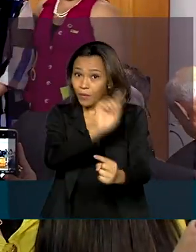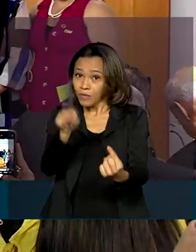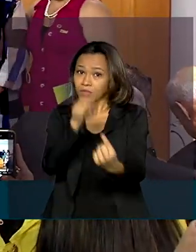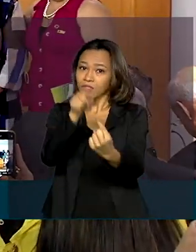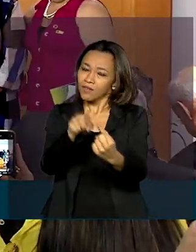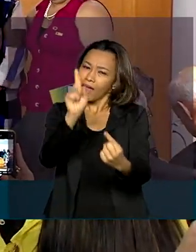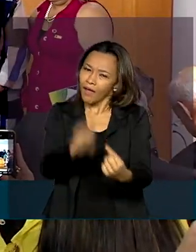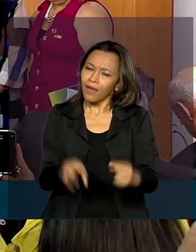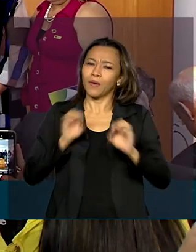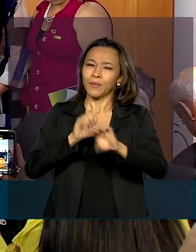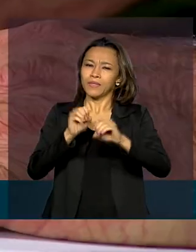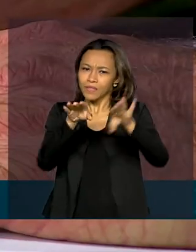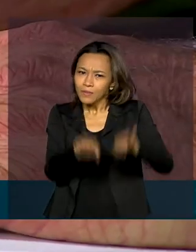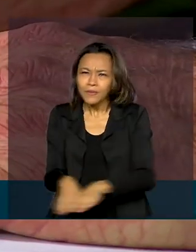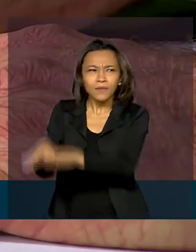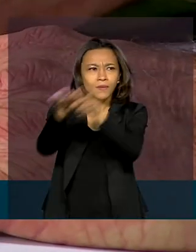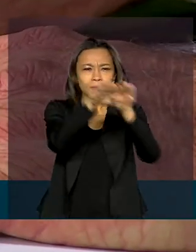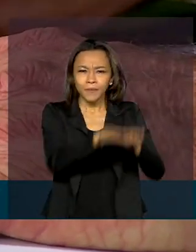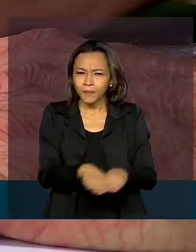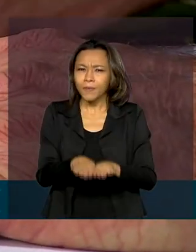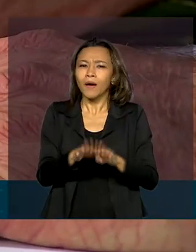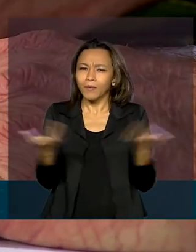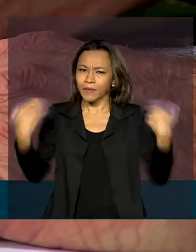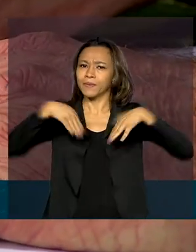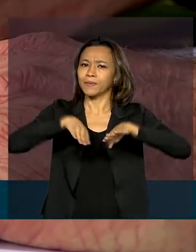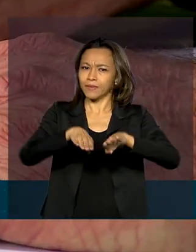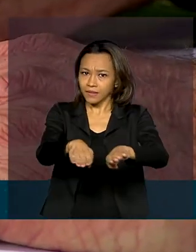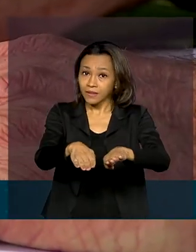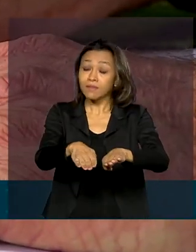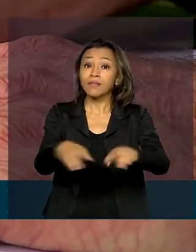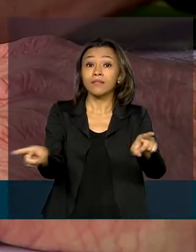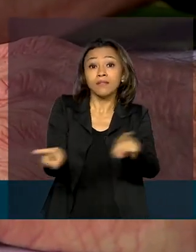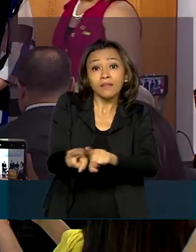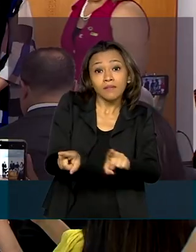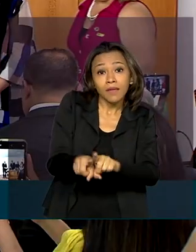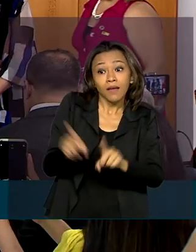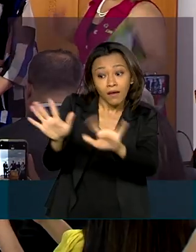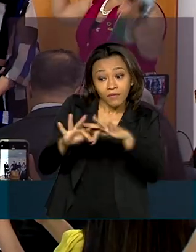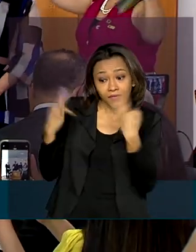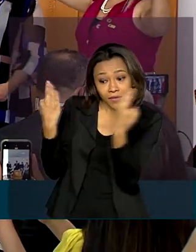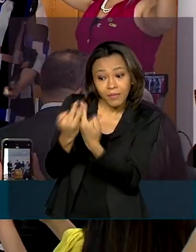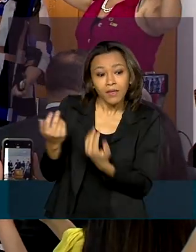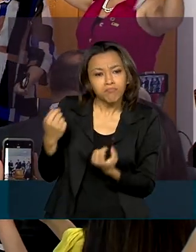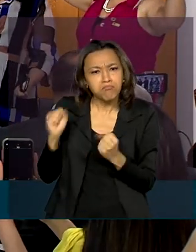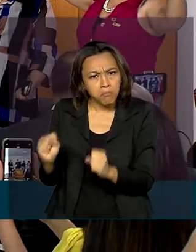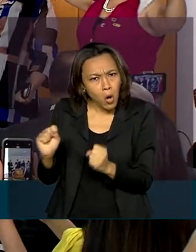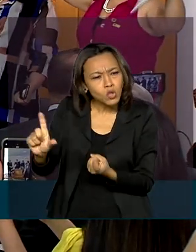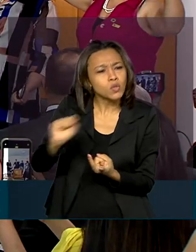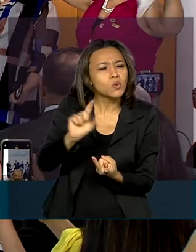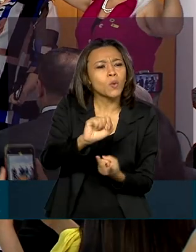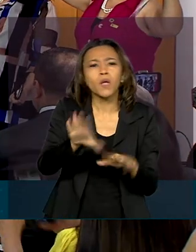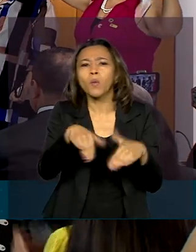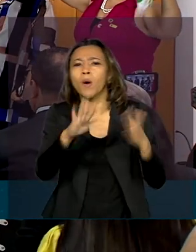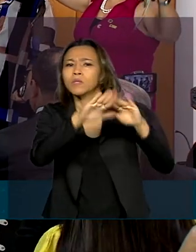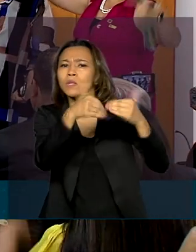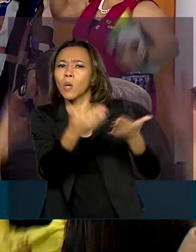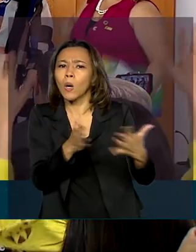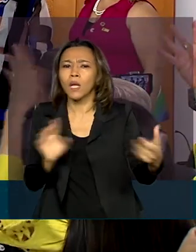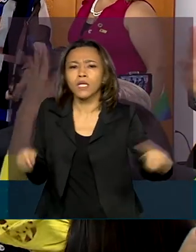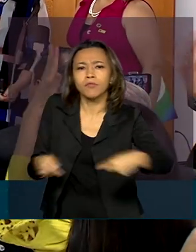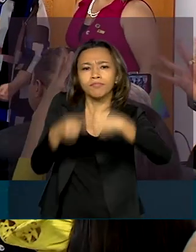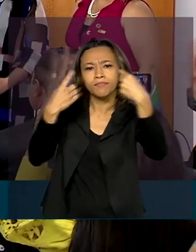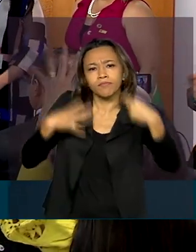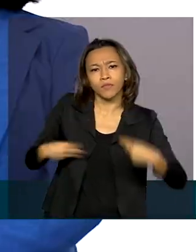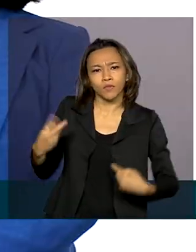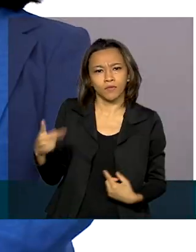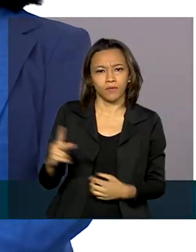é uma educação equitativa e inclusiva. Além disso, a família vai poder escolher o sistema de ensino mais adequado